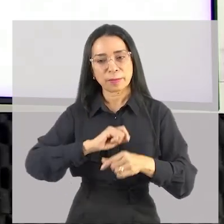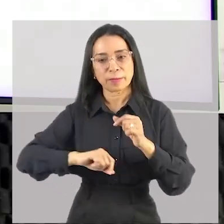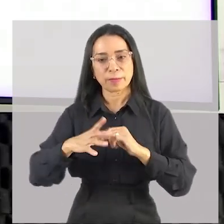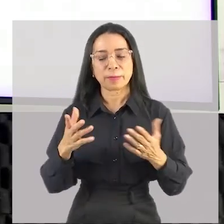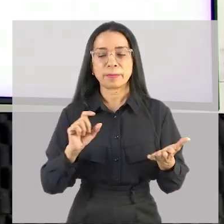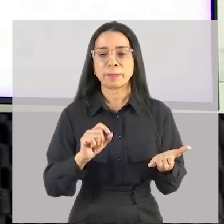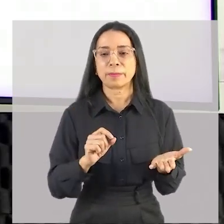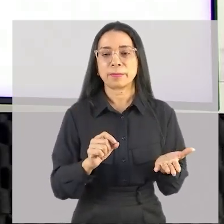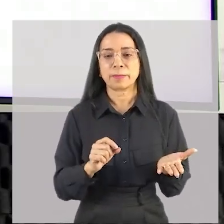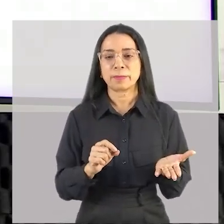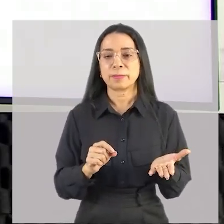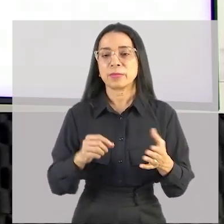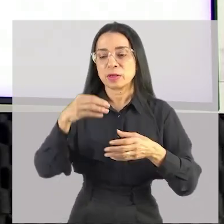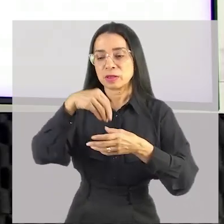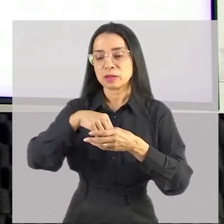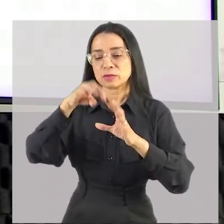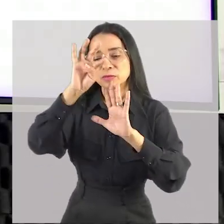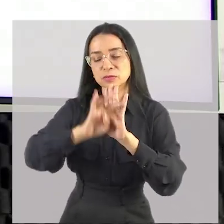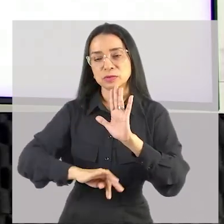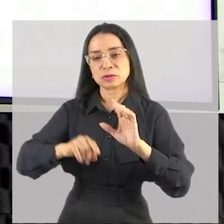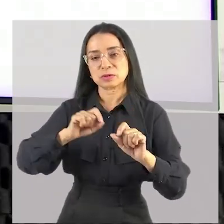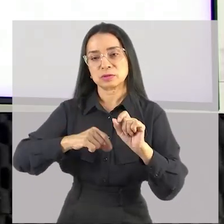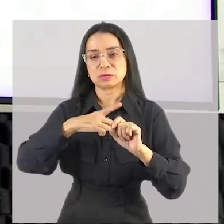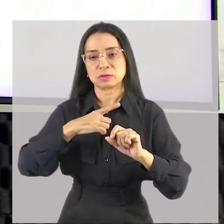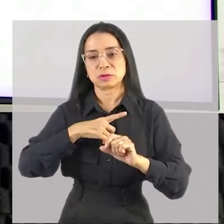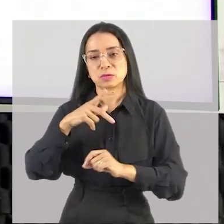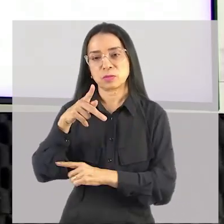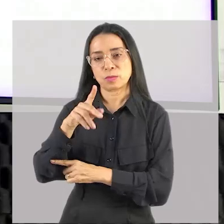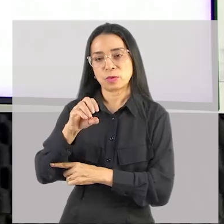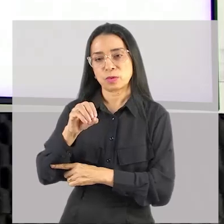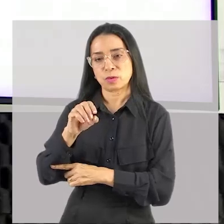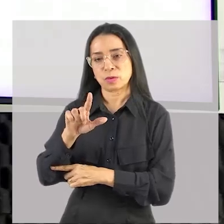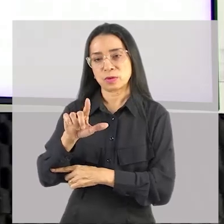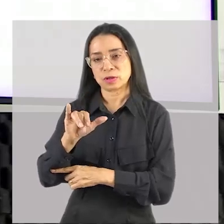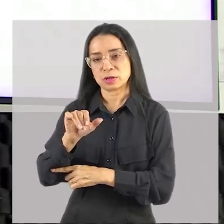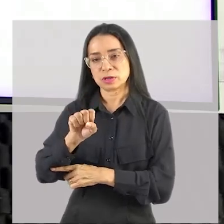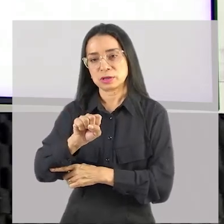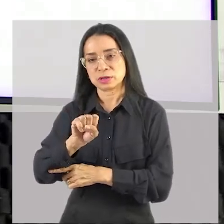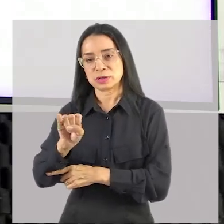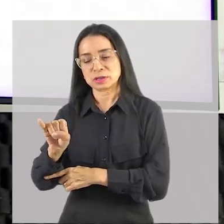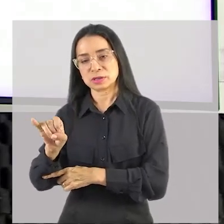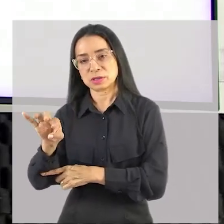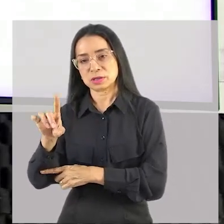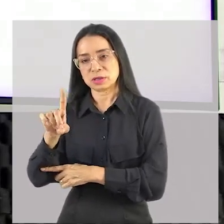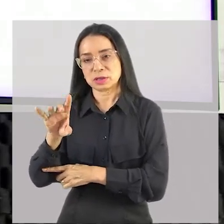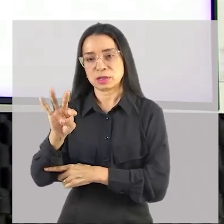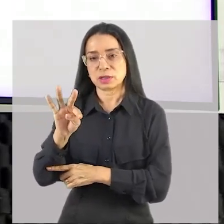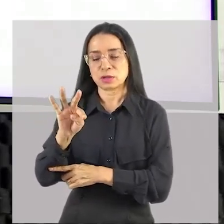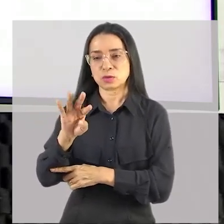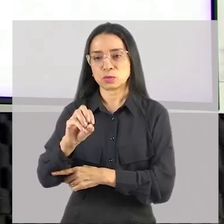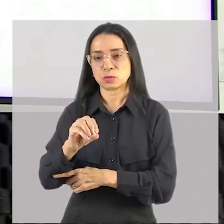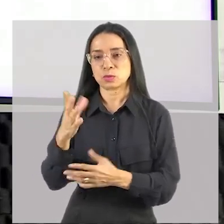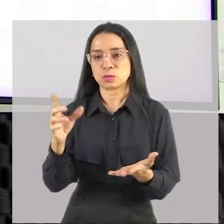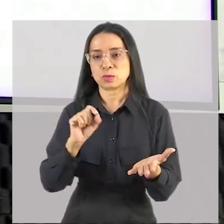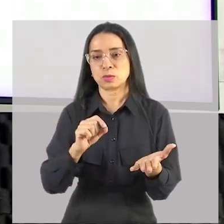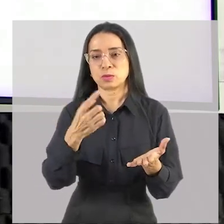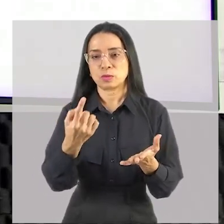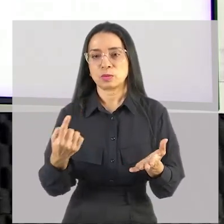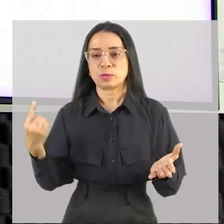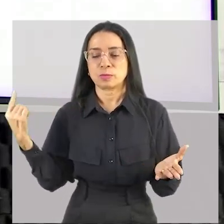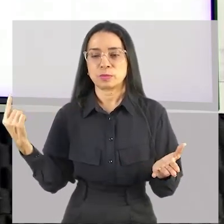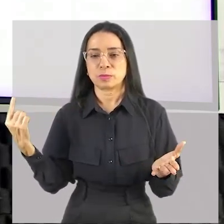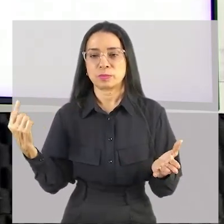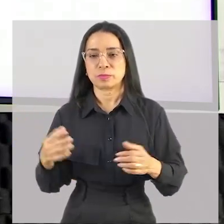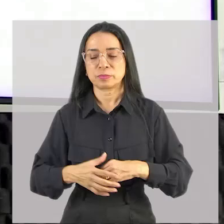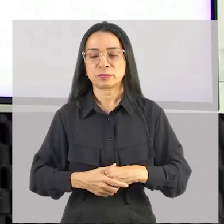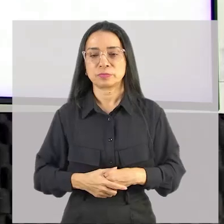seja, muitas conjunções, dentro de um texto você tem o polissíndeto. E o eu ia falar